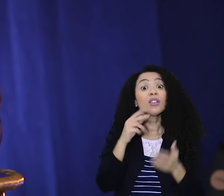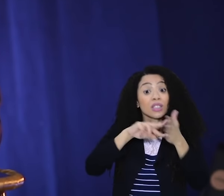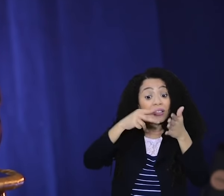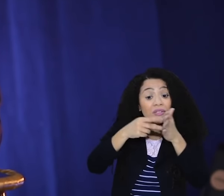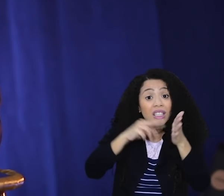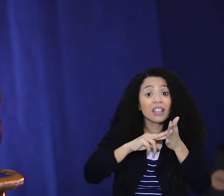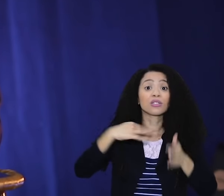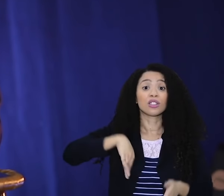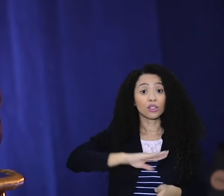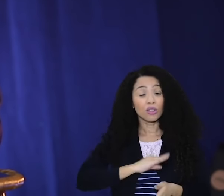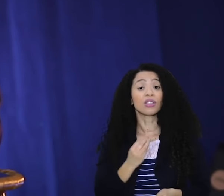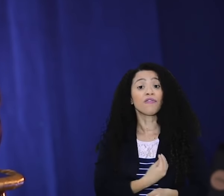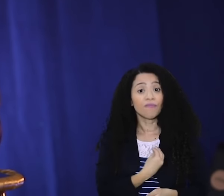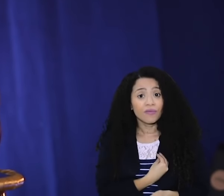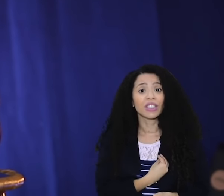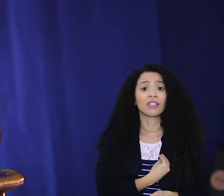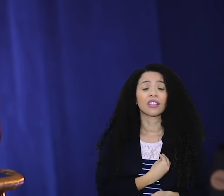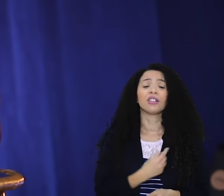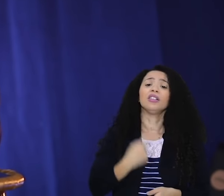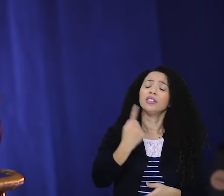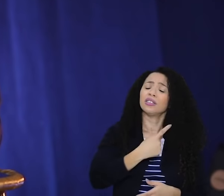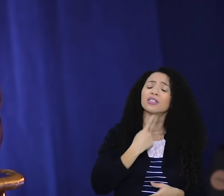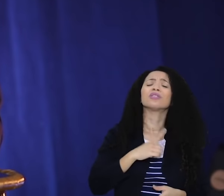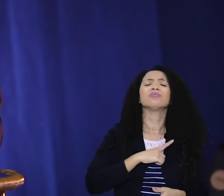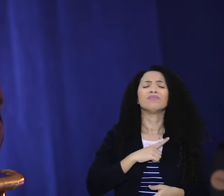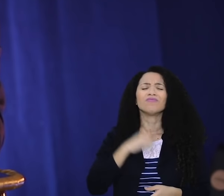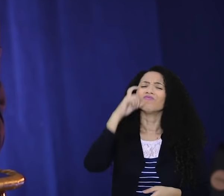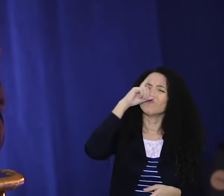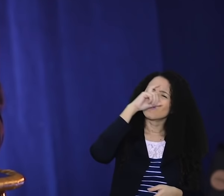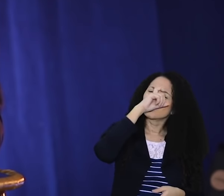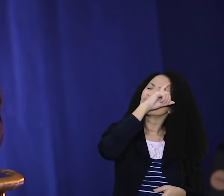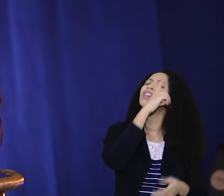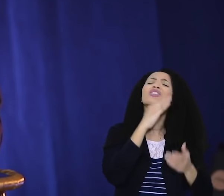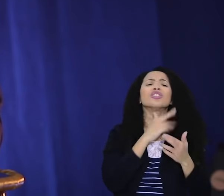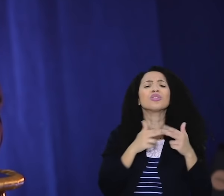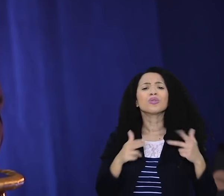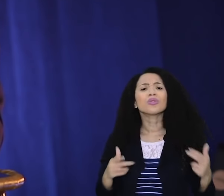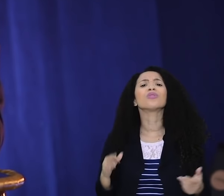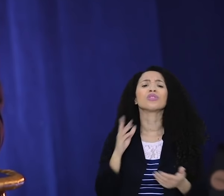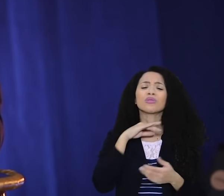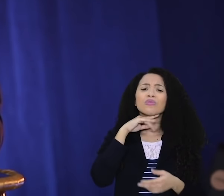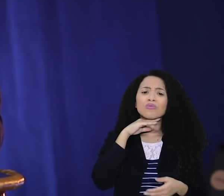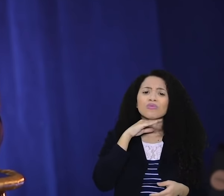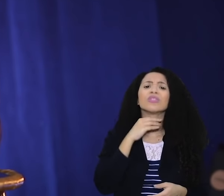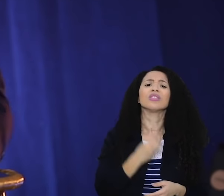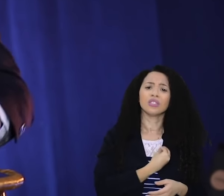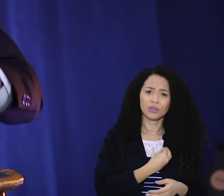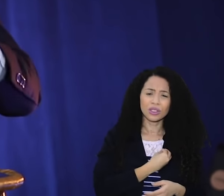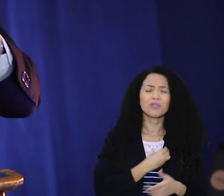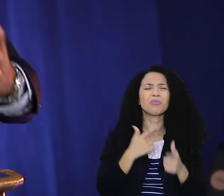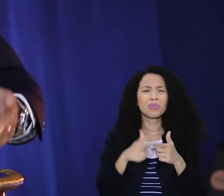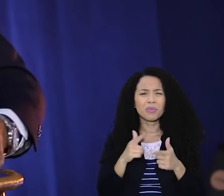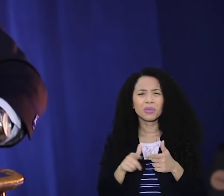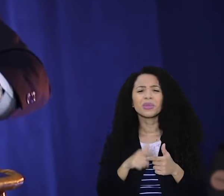nós andamos por dificuldades, nós enfrentamos algumas coisas ruins na vida, nós passamos por alguns problemas, sejam